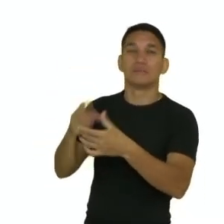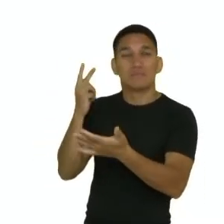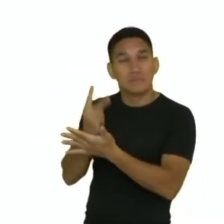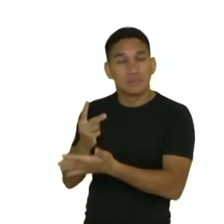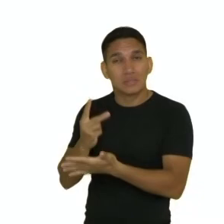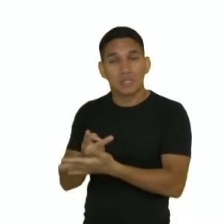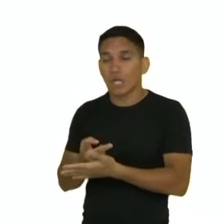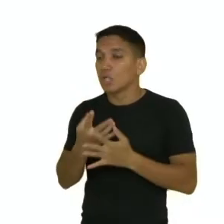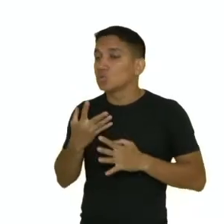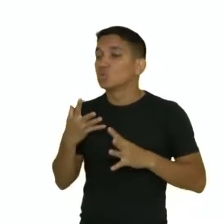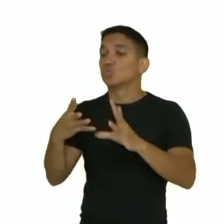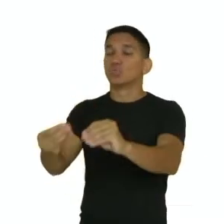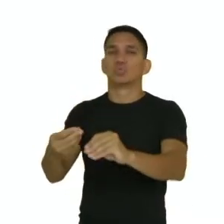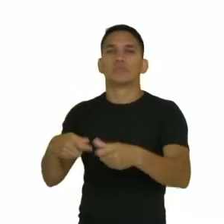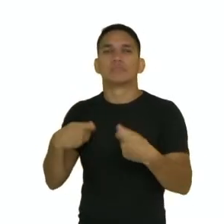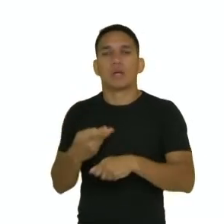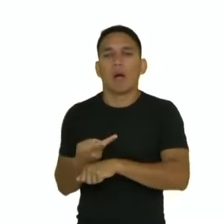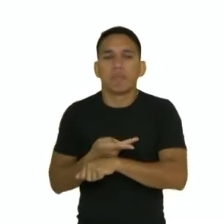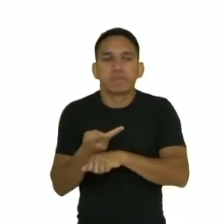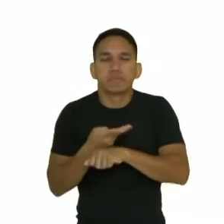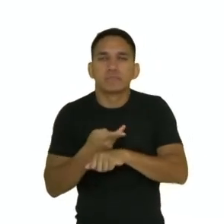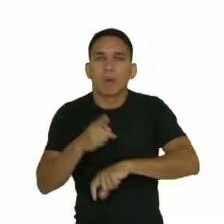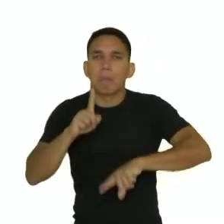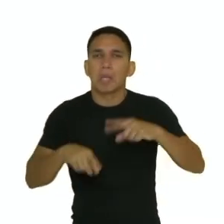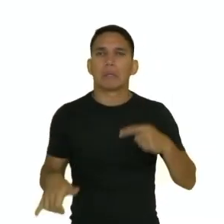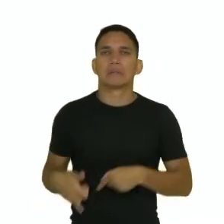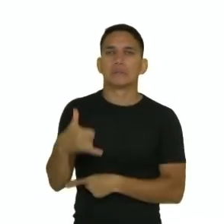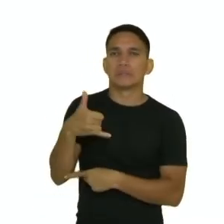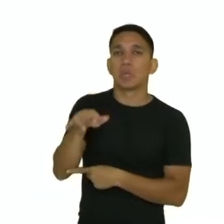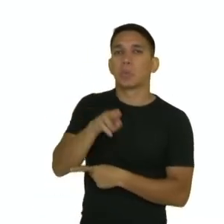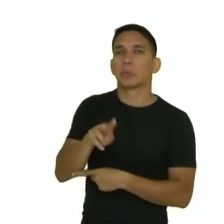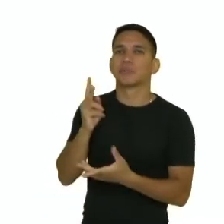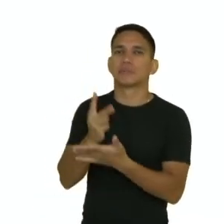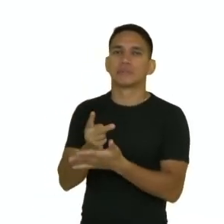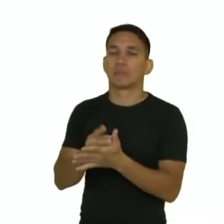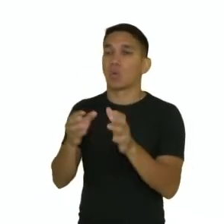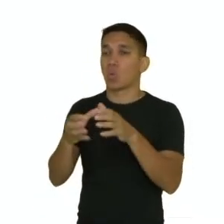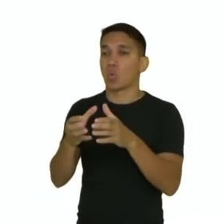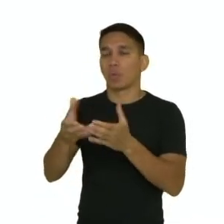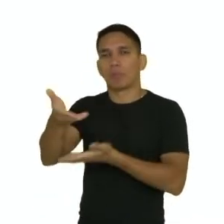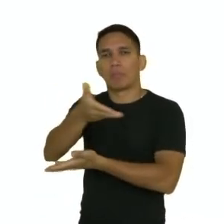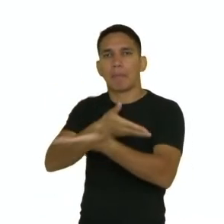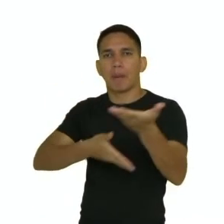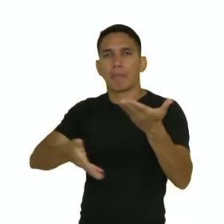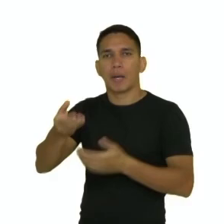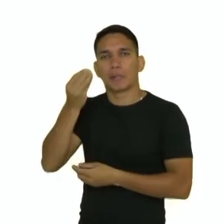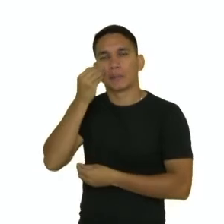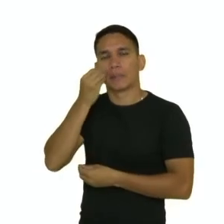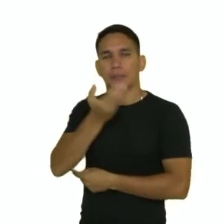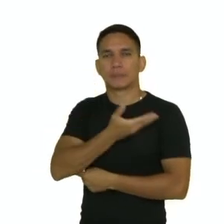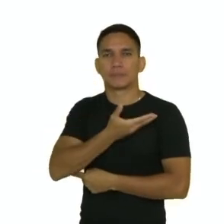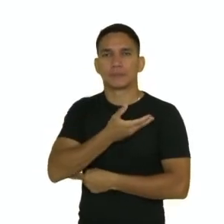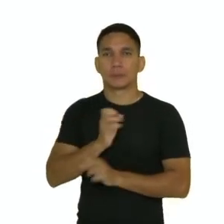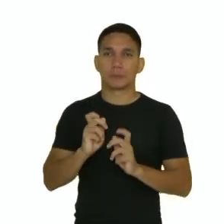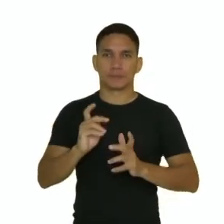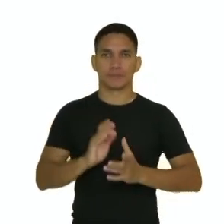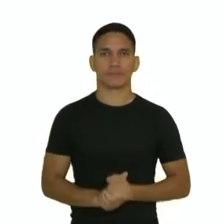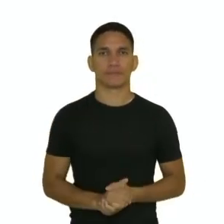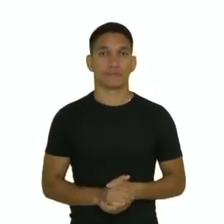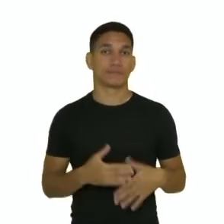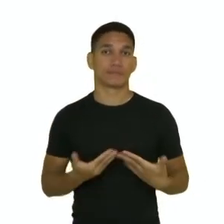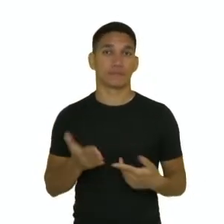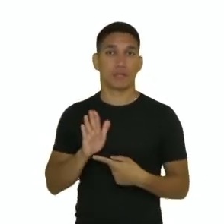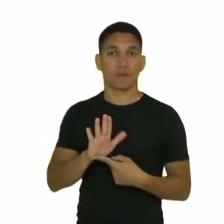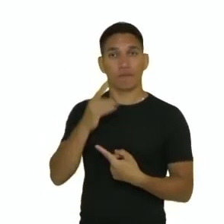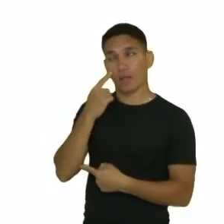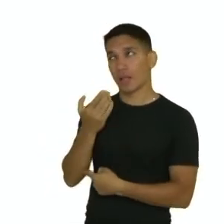as resoluções sobre a matéria e utilizar grupos de turma a todo momento para interagir com os colegas, certo? Então vejam,